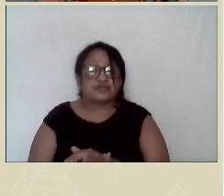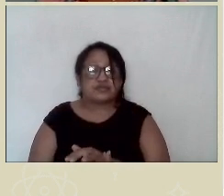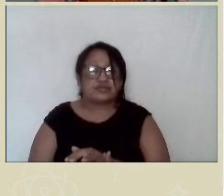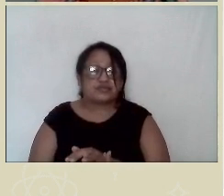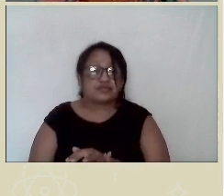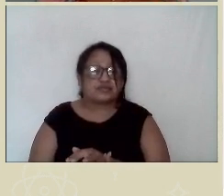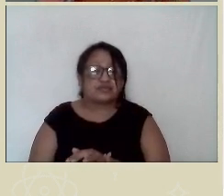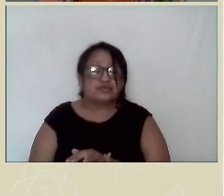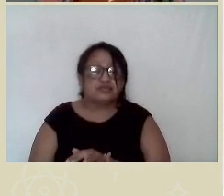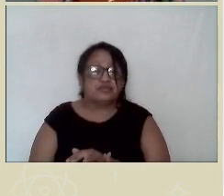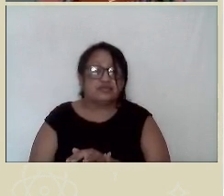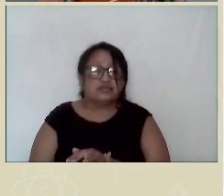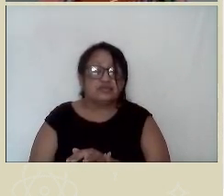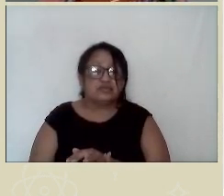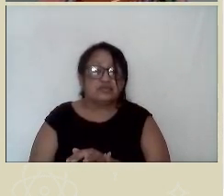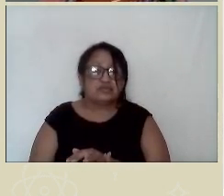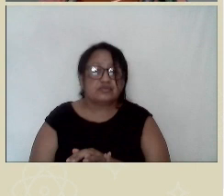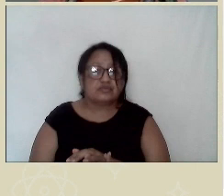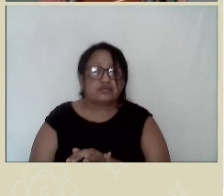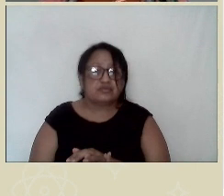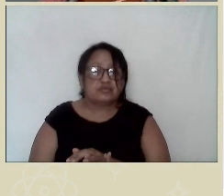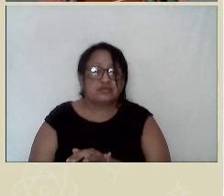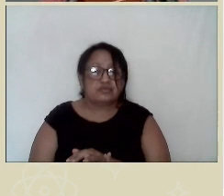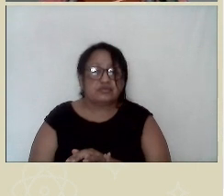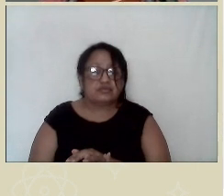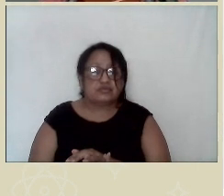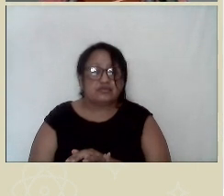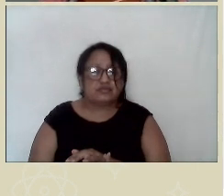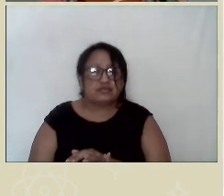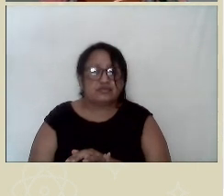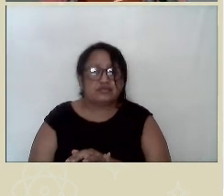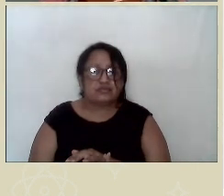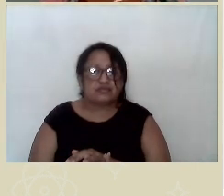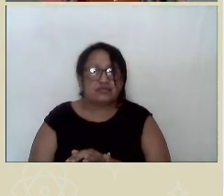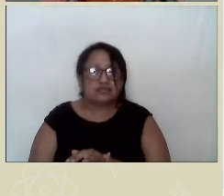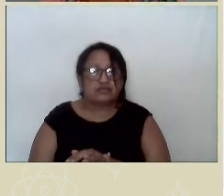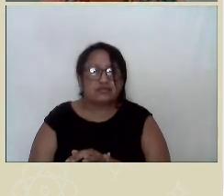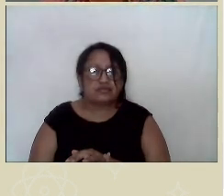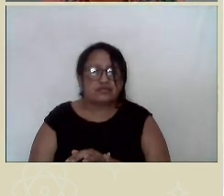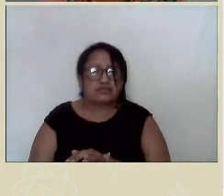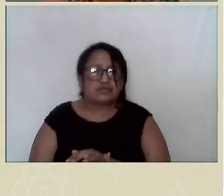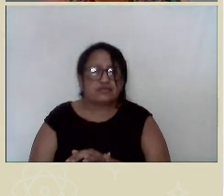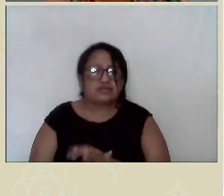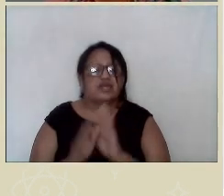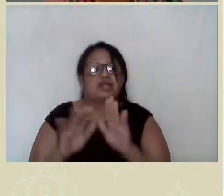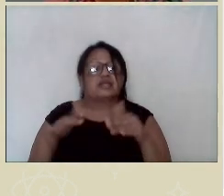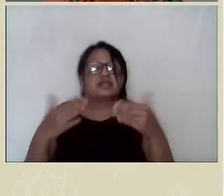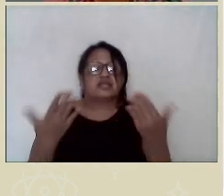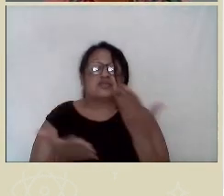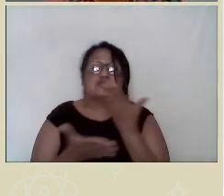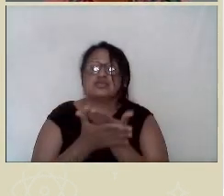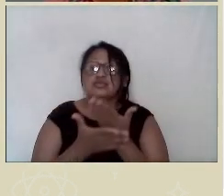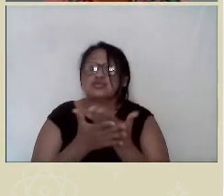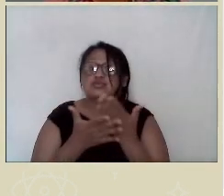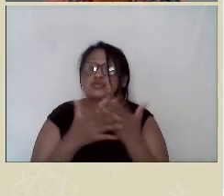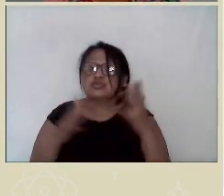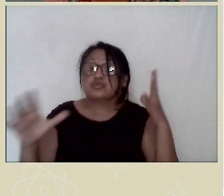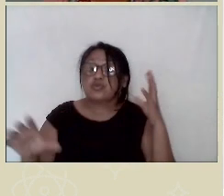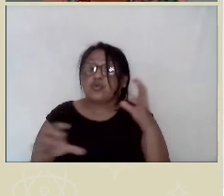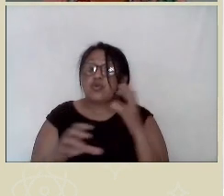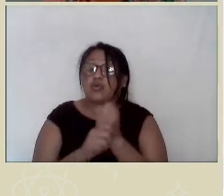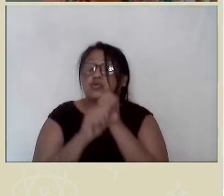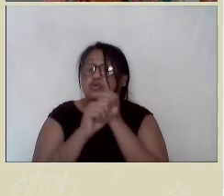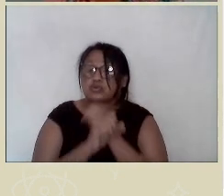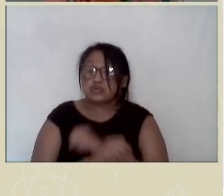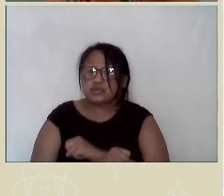vacunas ya se ha extendido a una audiencia de 59 millones de seguidores então o estudo concluye que a desinformación anti